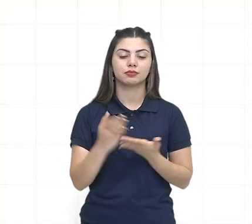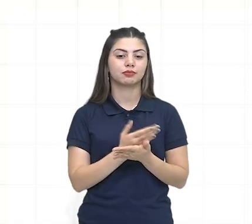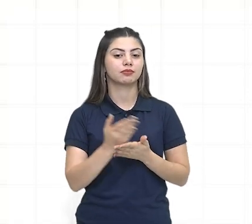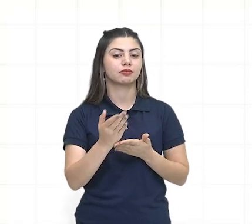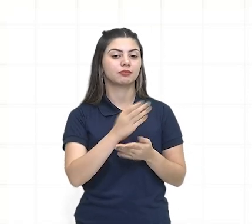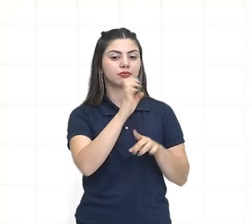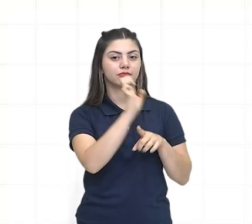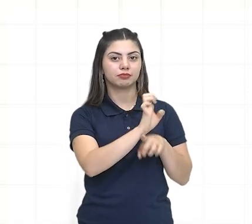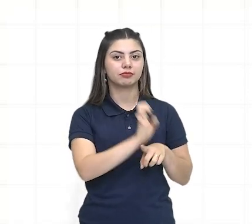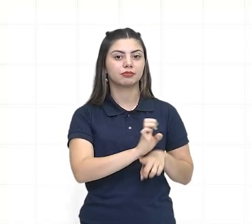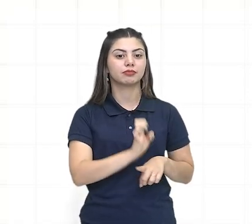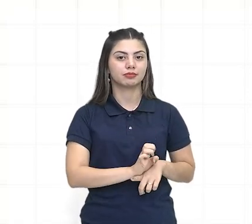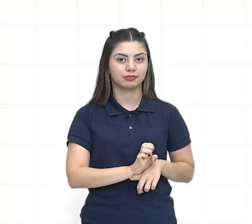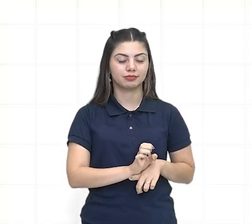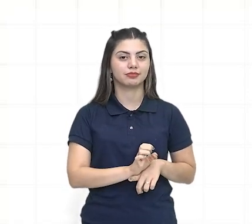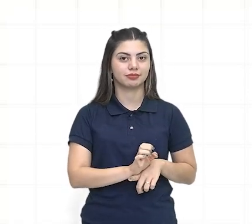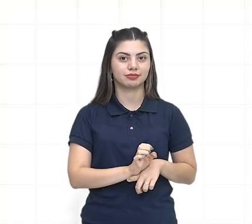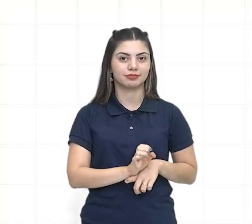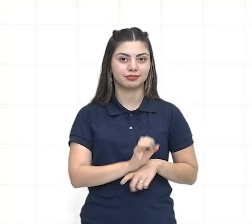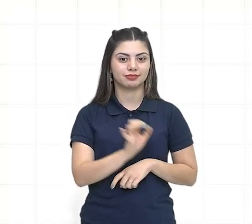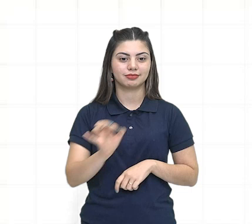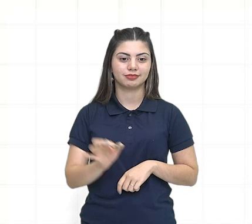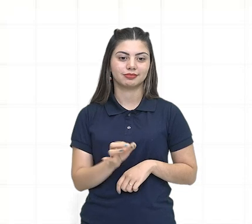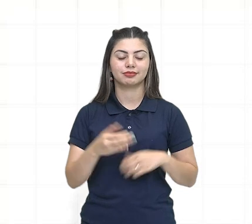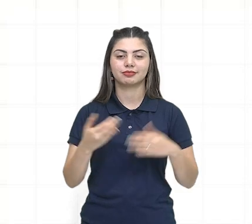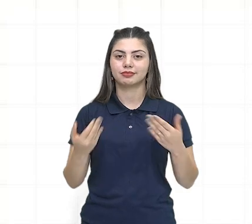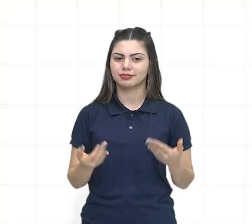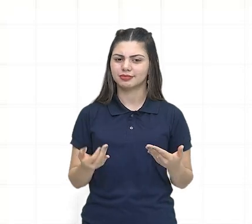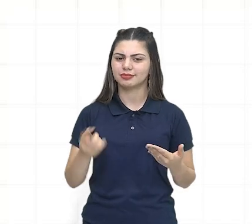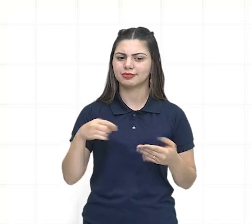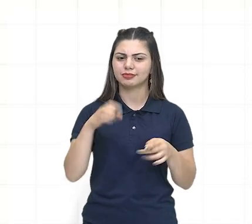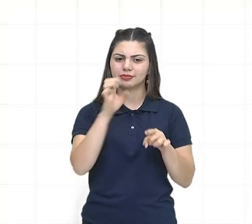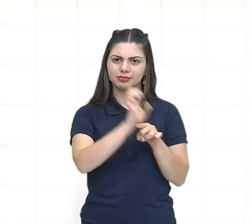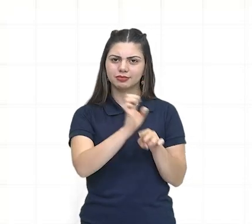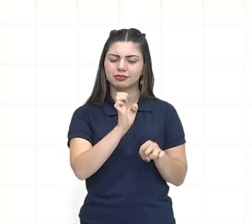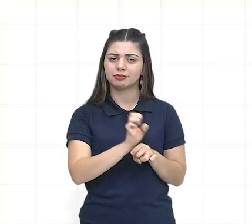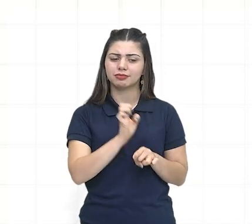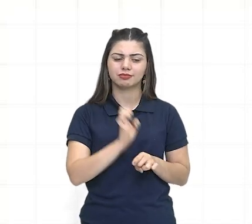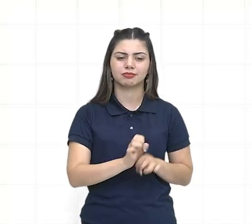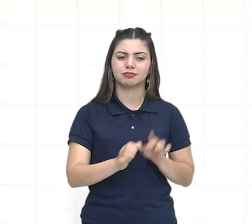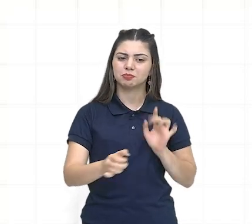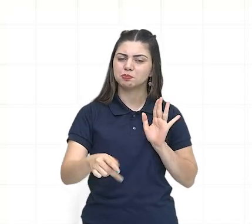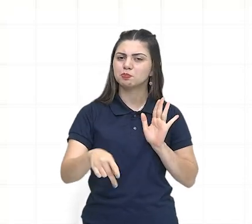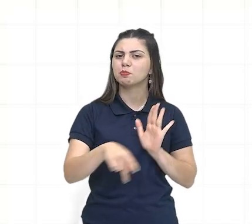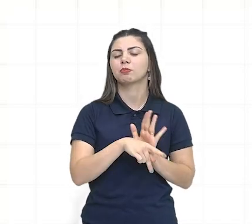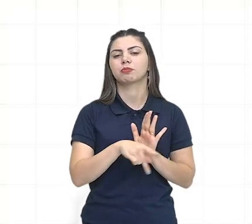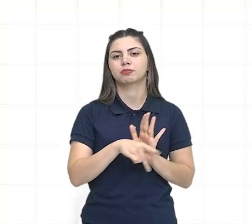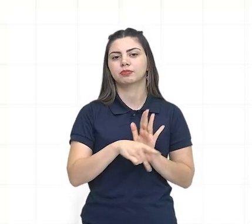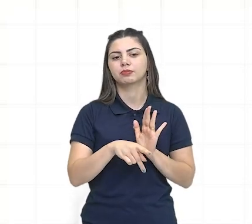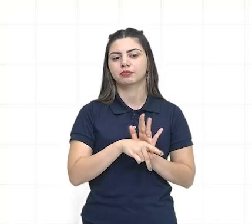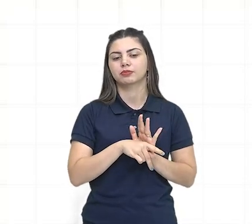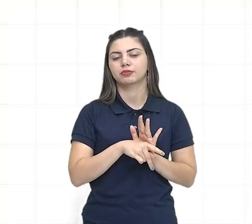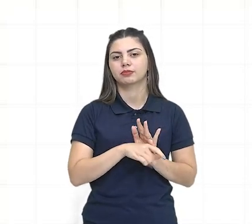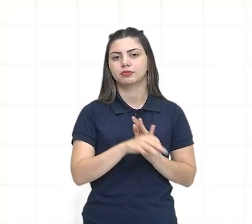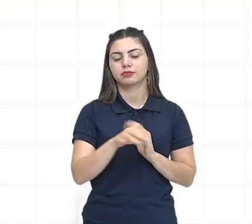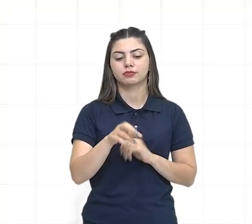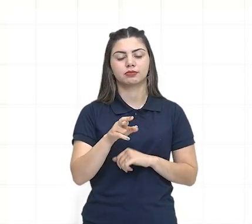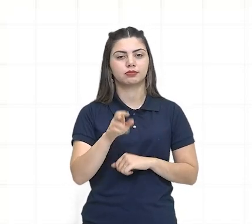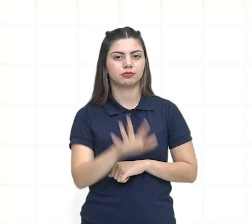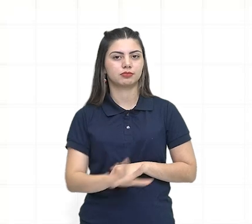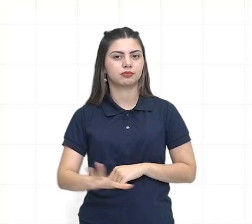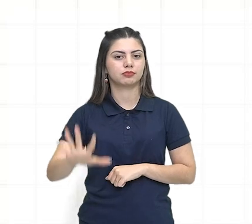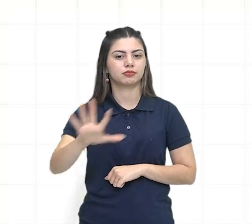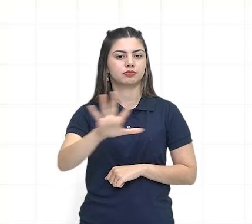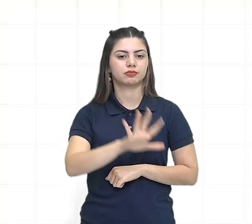estados, ou seja, estados que são específicos, são características específicas de uma